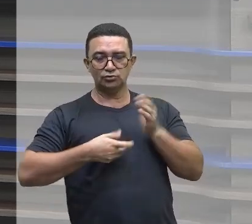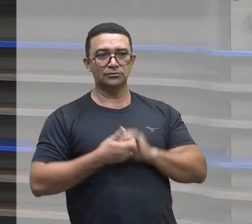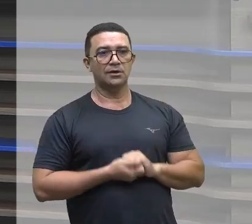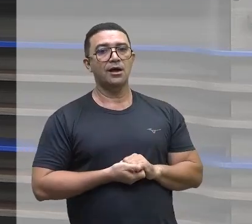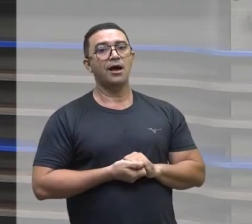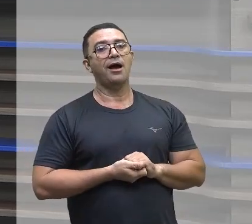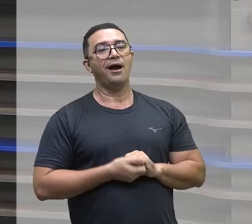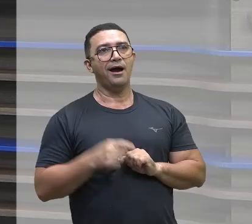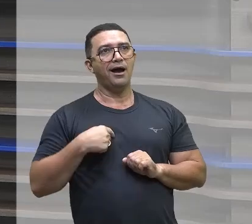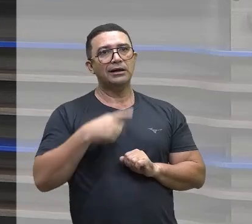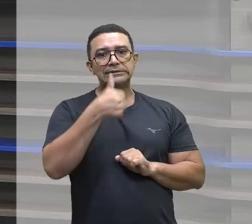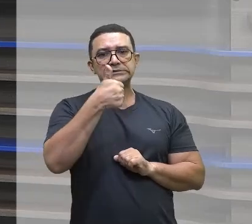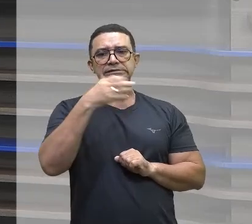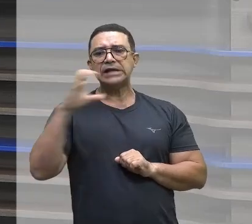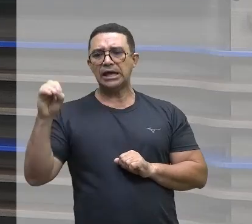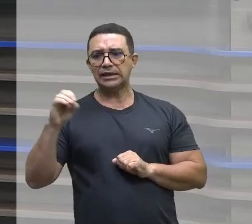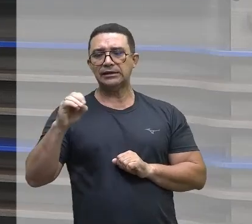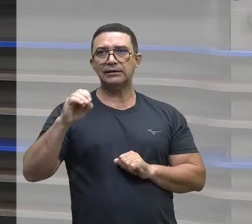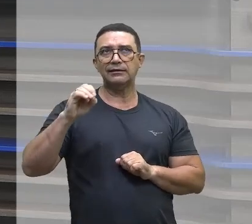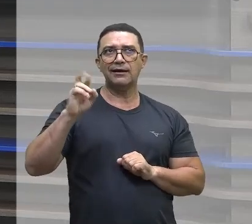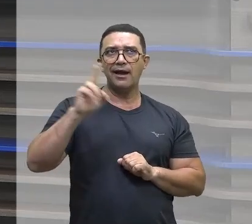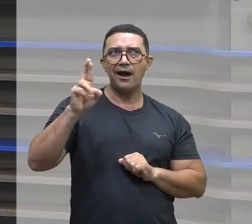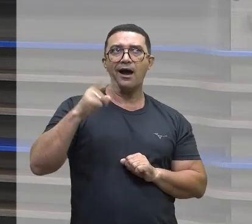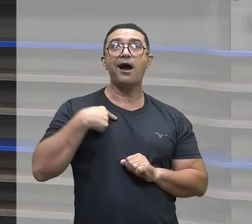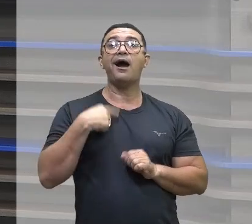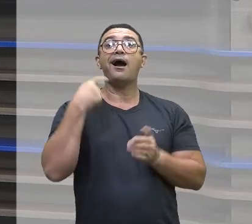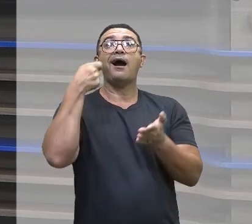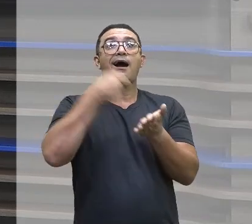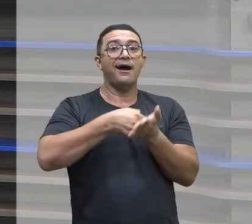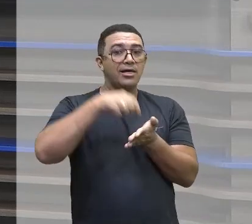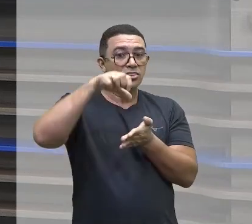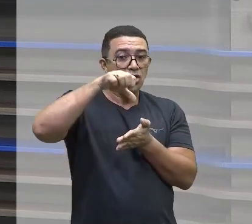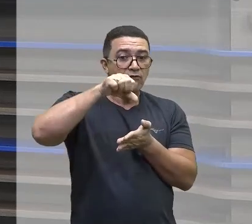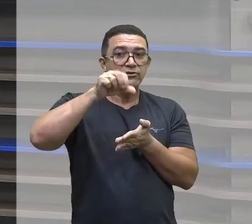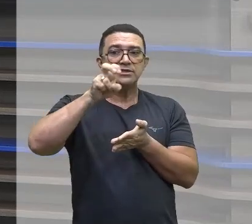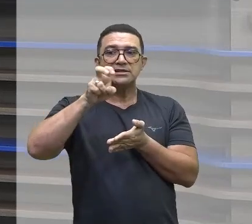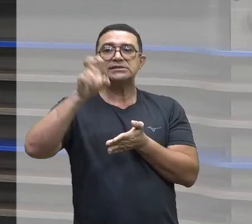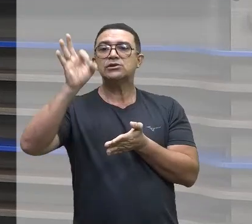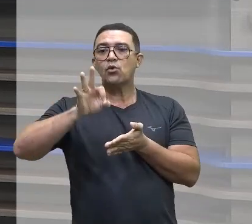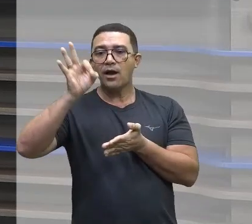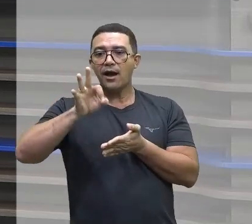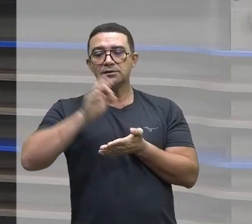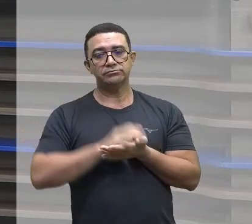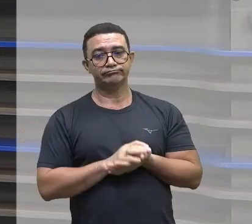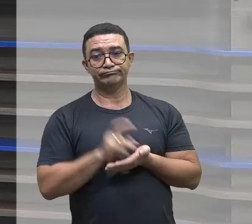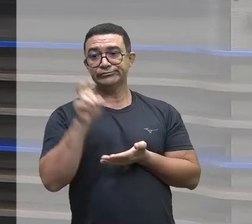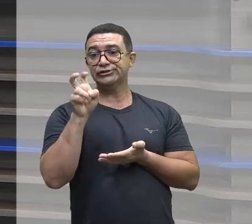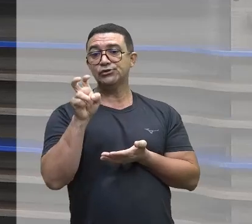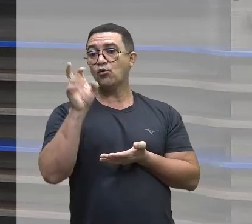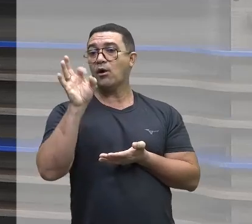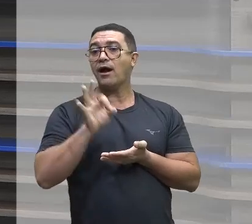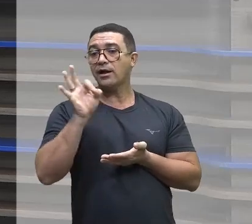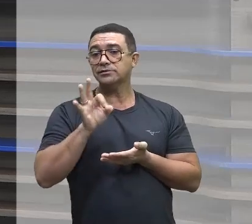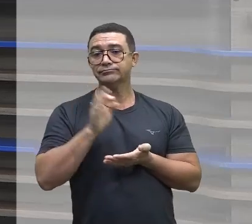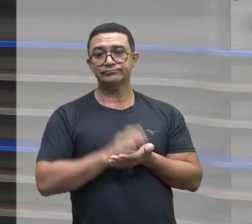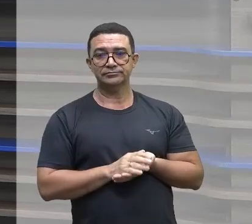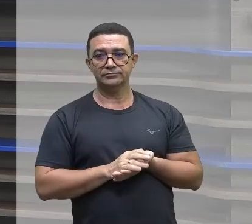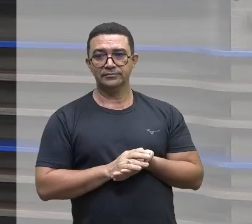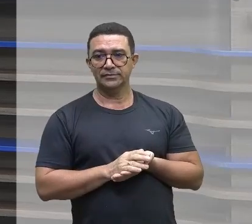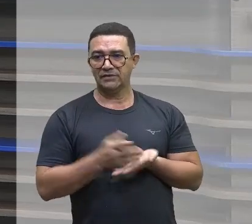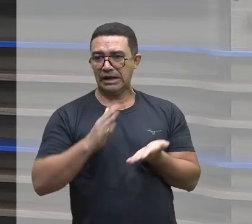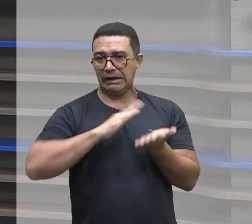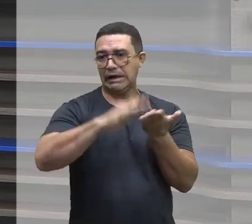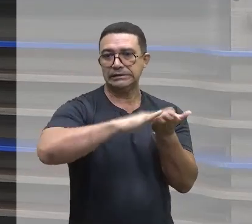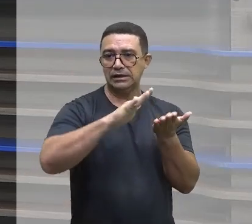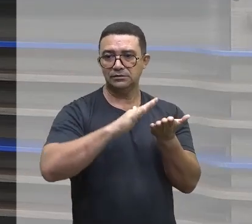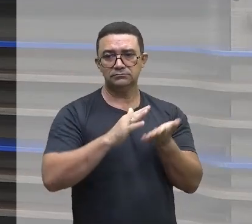pagar R$100, você vai pagar R$95. O que você vai fazer com esses R$5 que sobrou? Você vai sair e